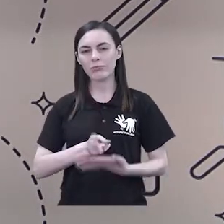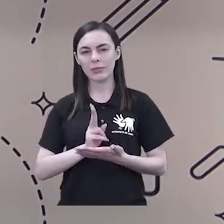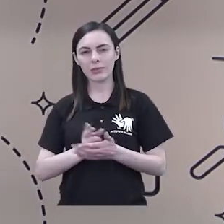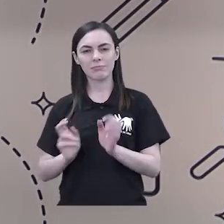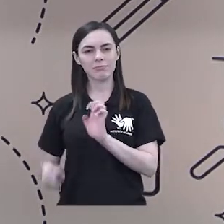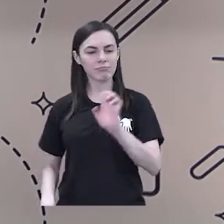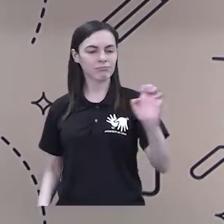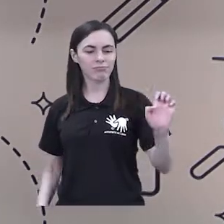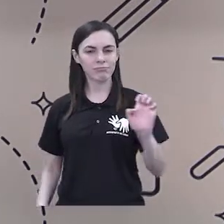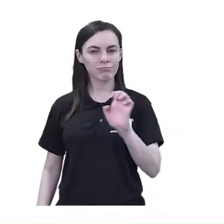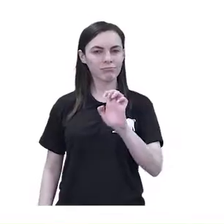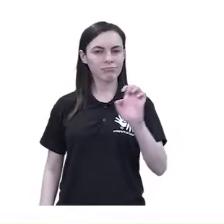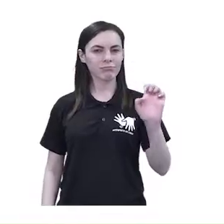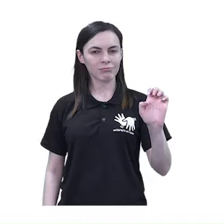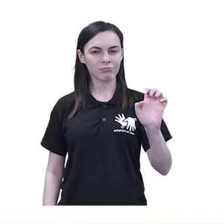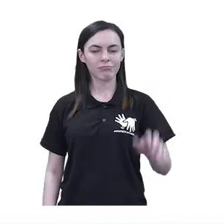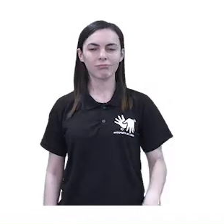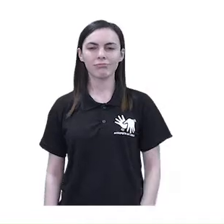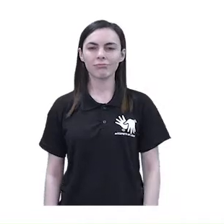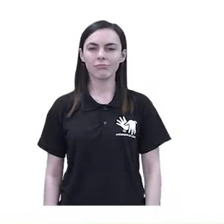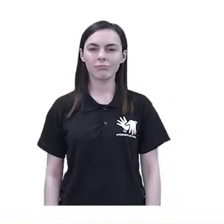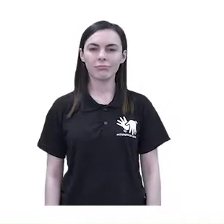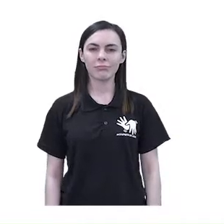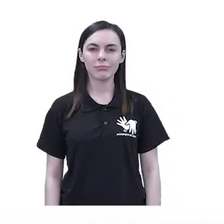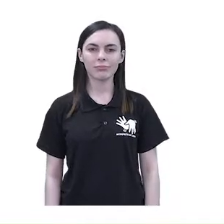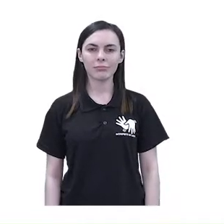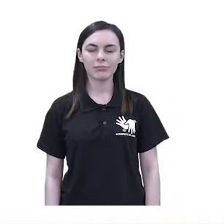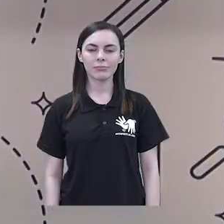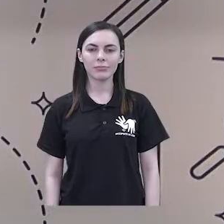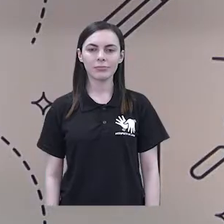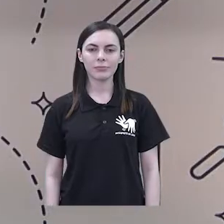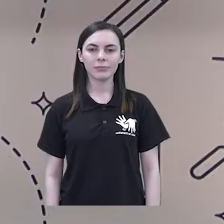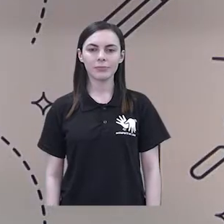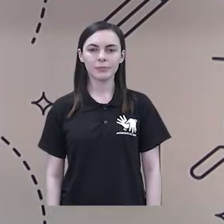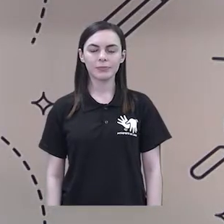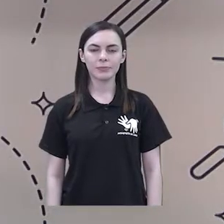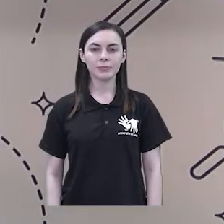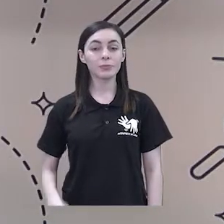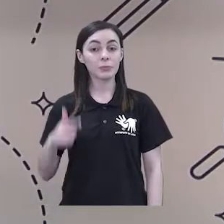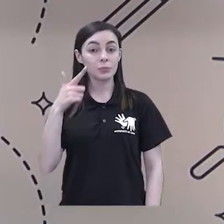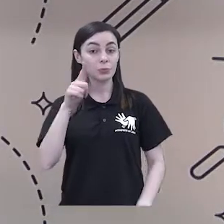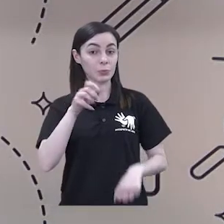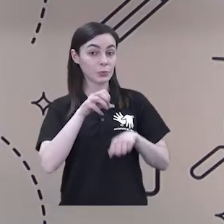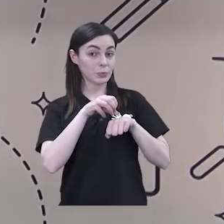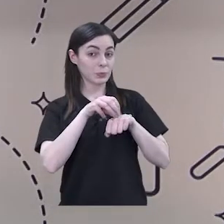lado esquerdo do corpo. Muito bem. Vamos para a próxima.